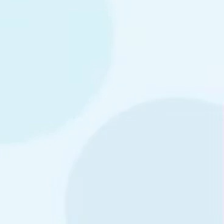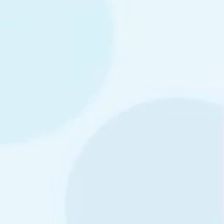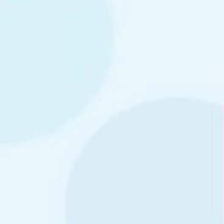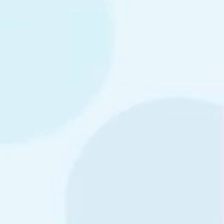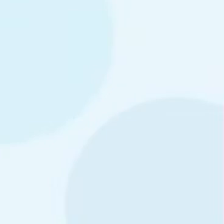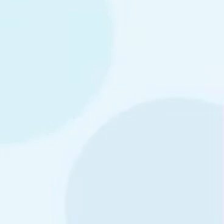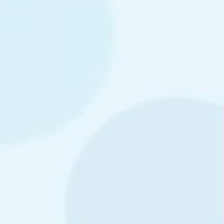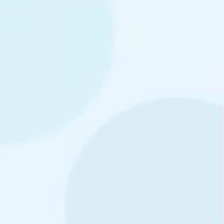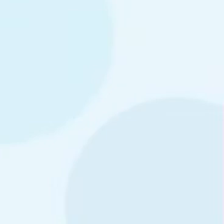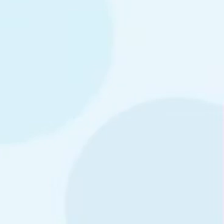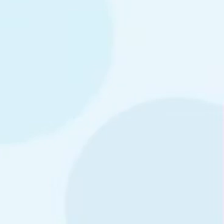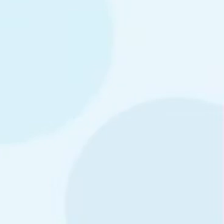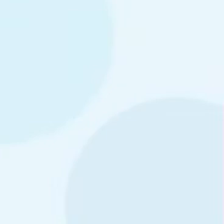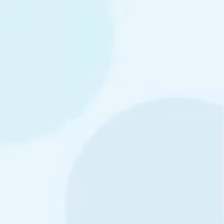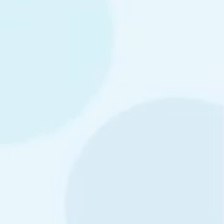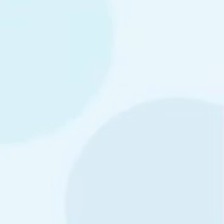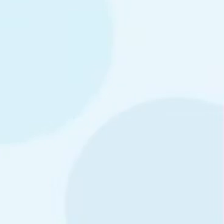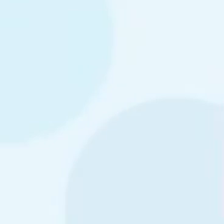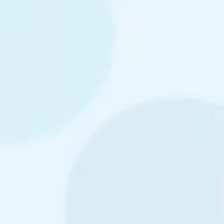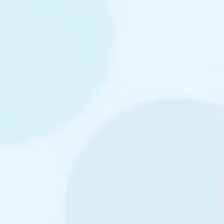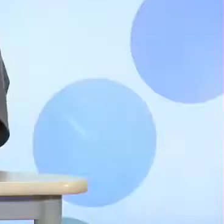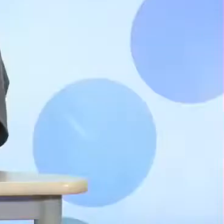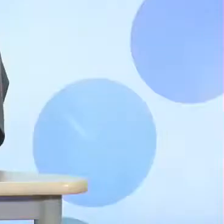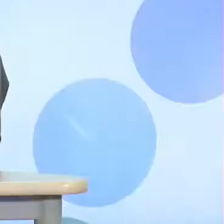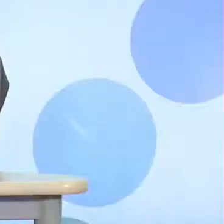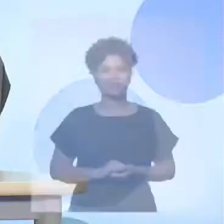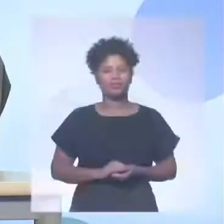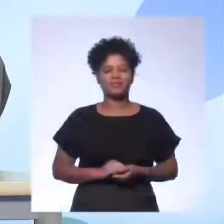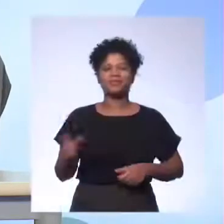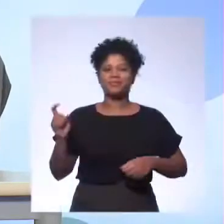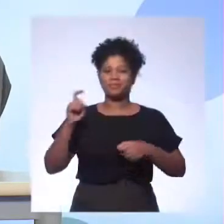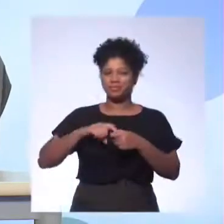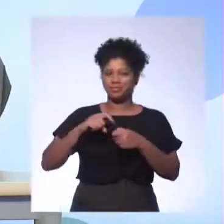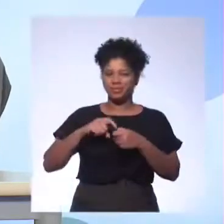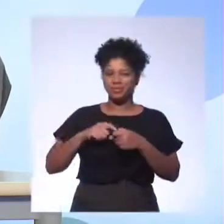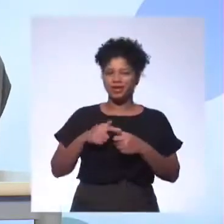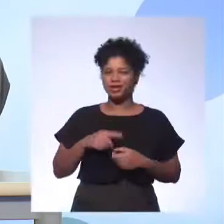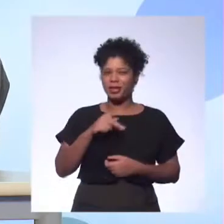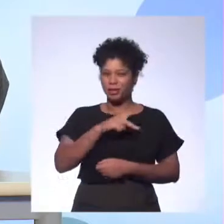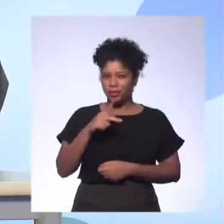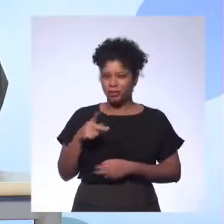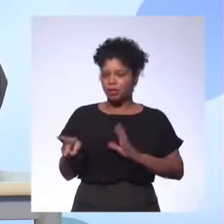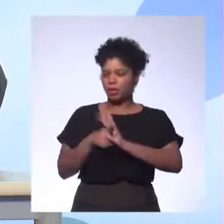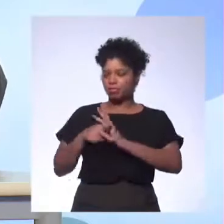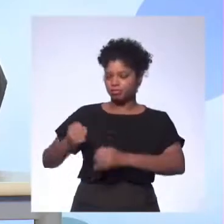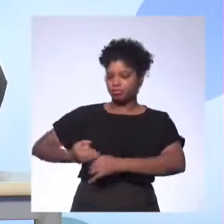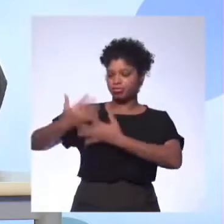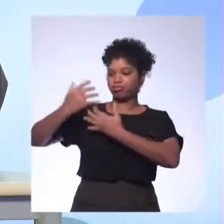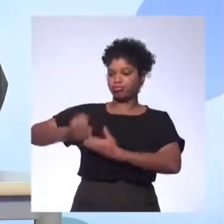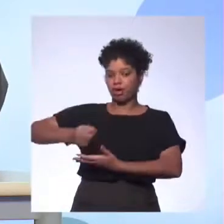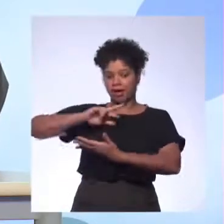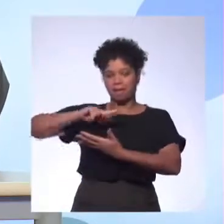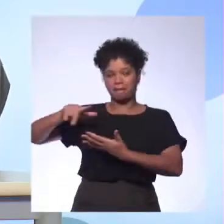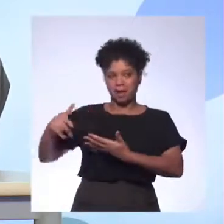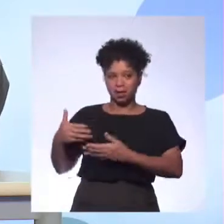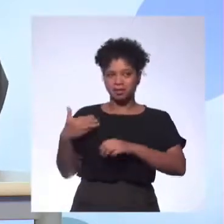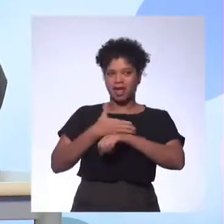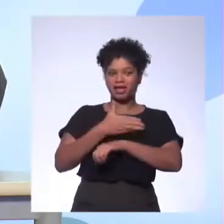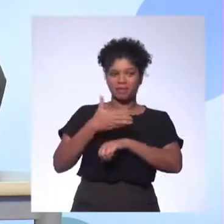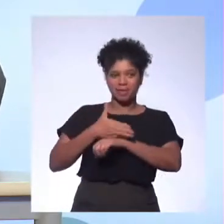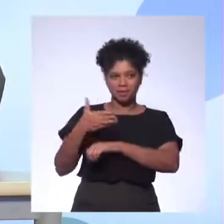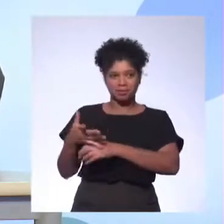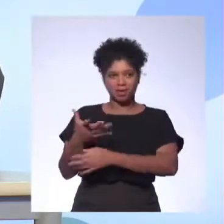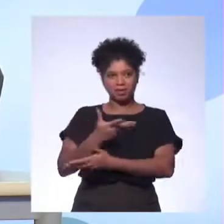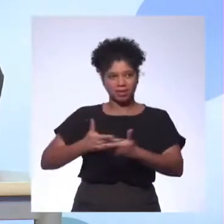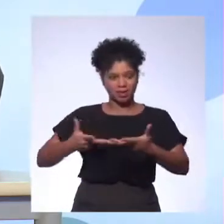E aí Tô voltando aqui professor do chat para interação professor Jefferson tá